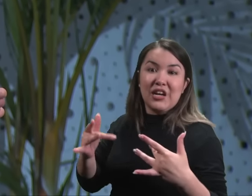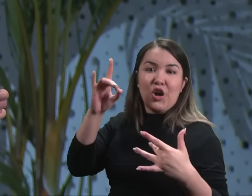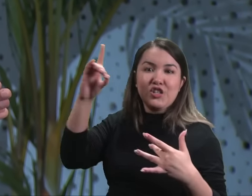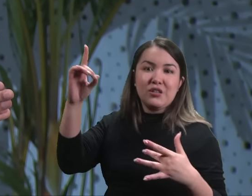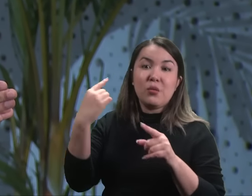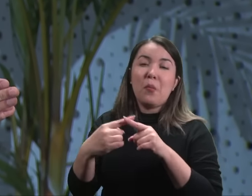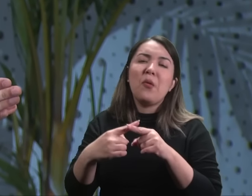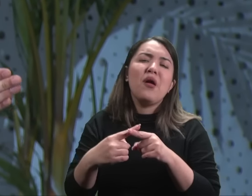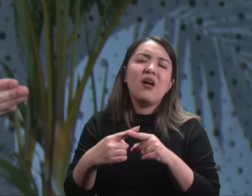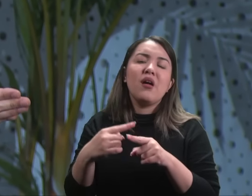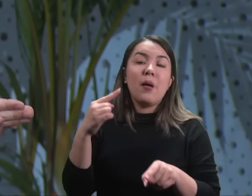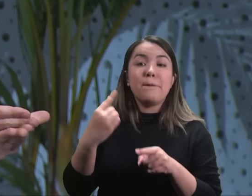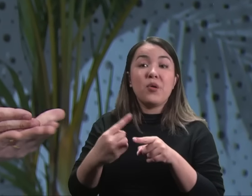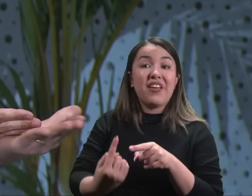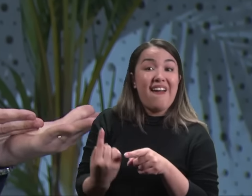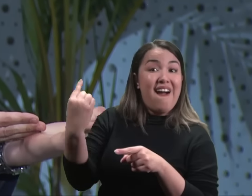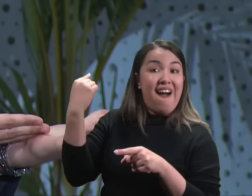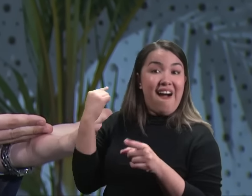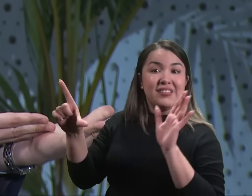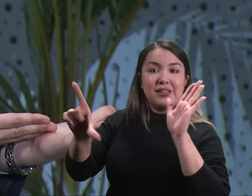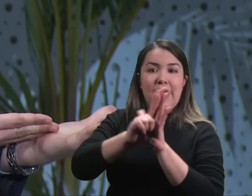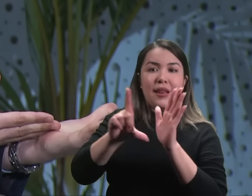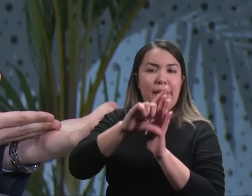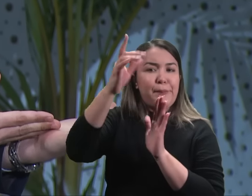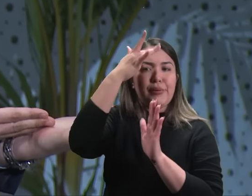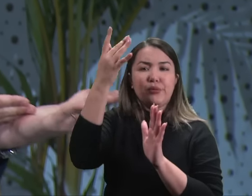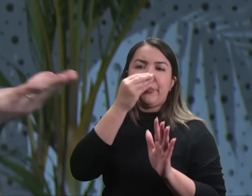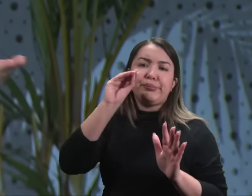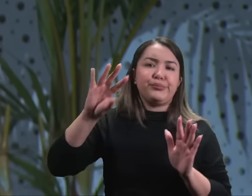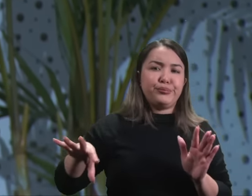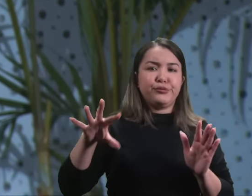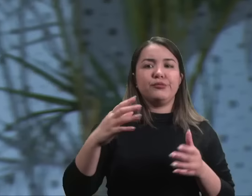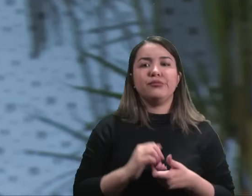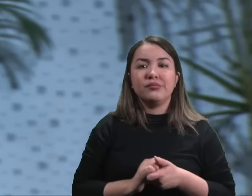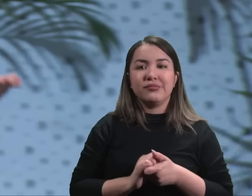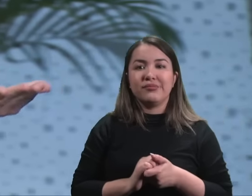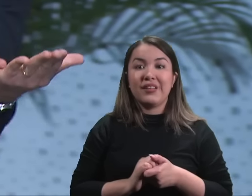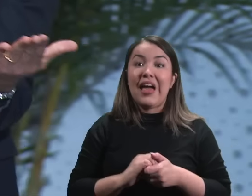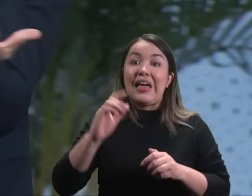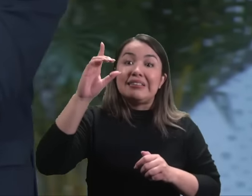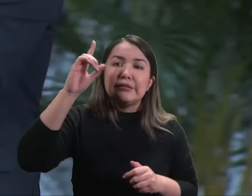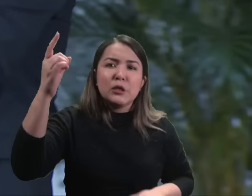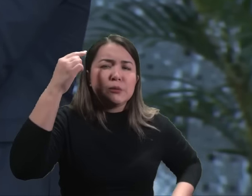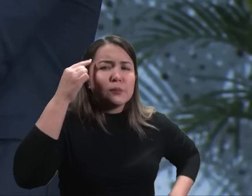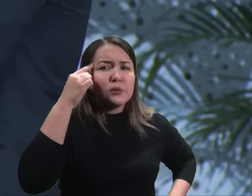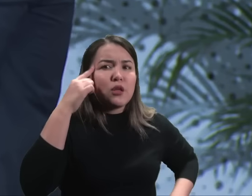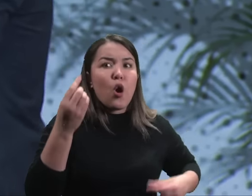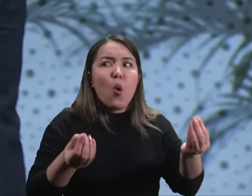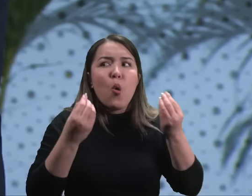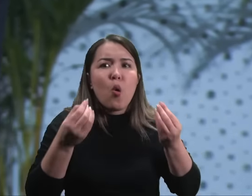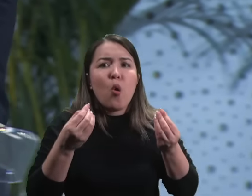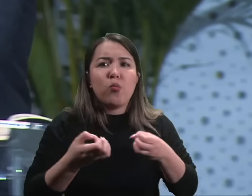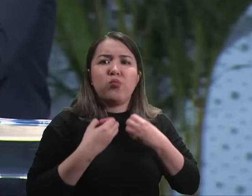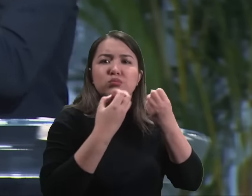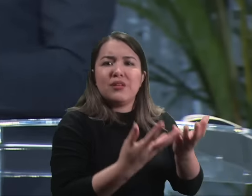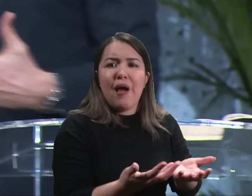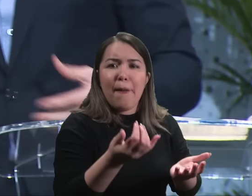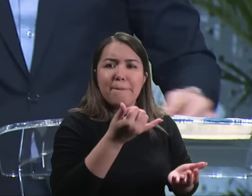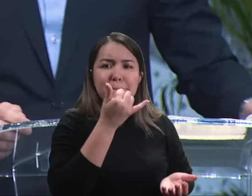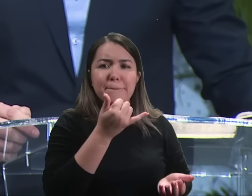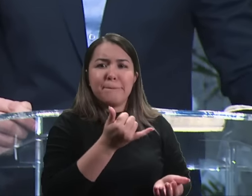transgredida Então Deus proveu um meio de escape e de perdão e isso foi revelado